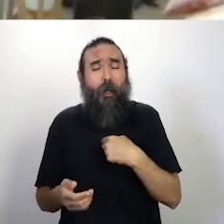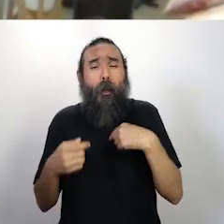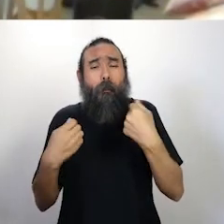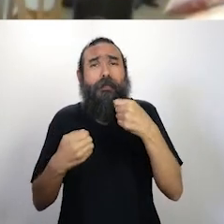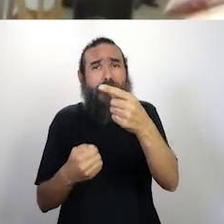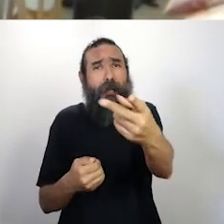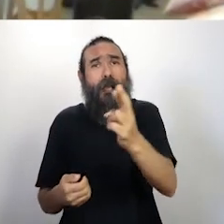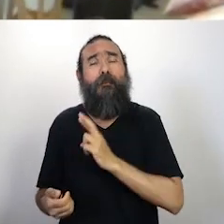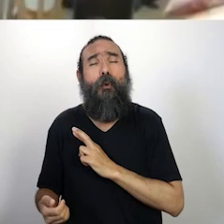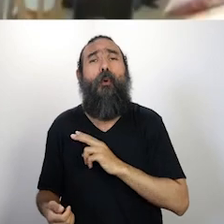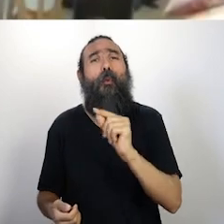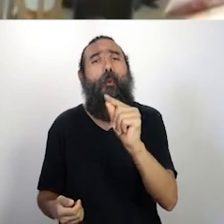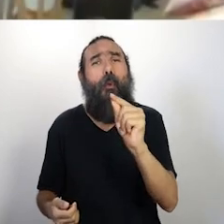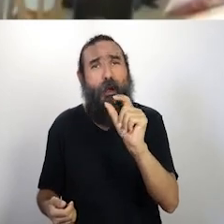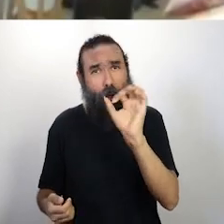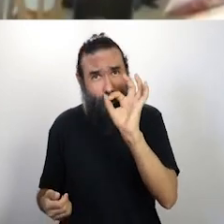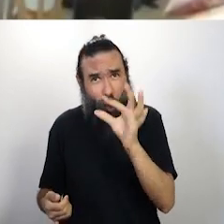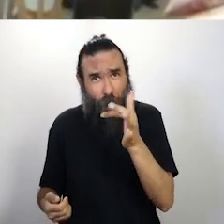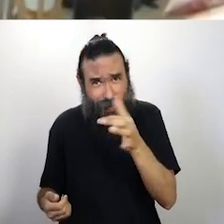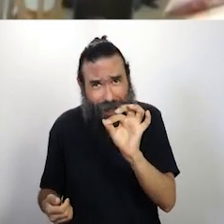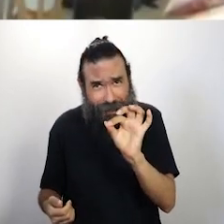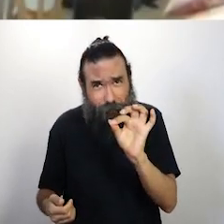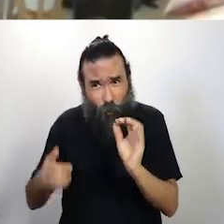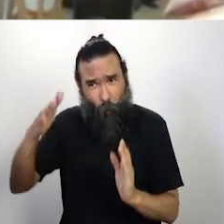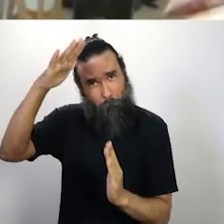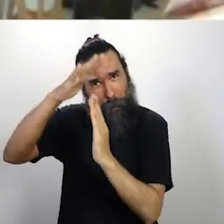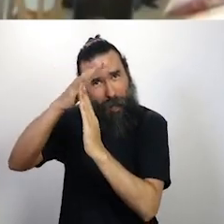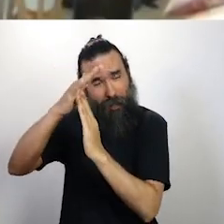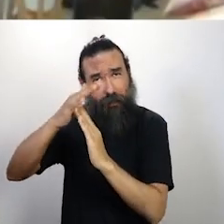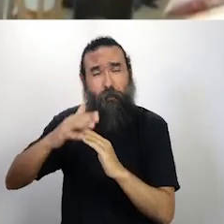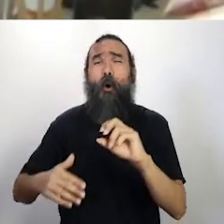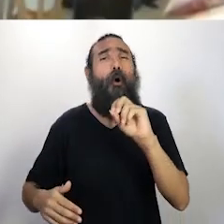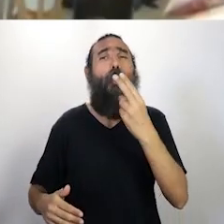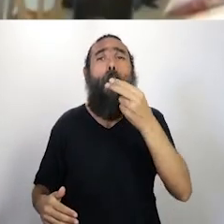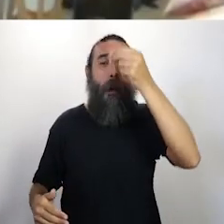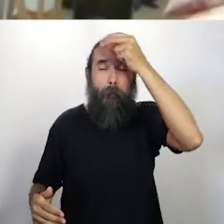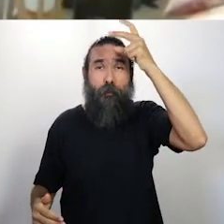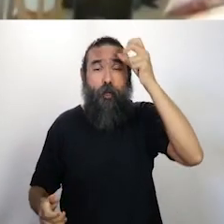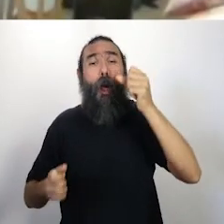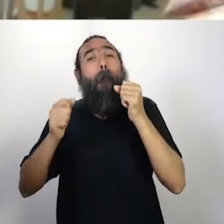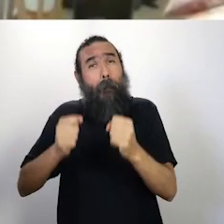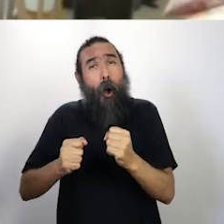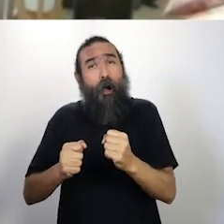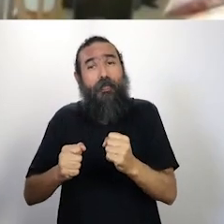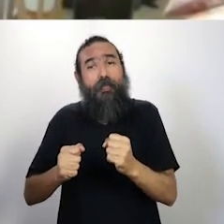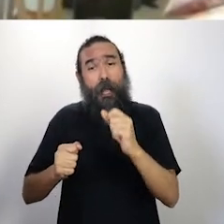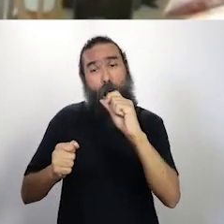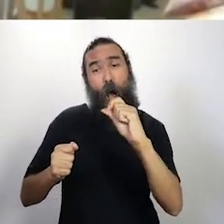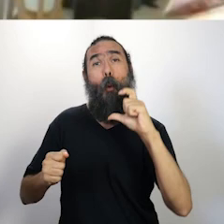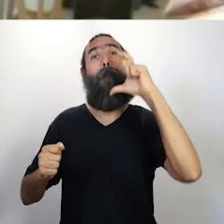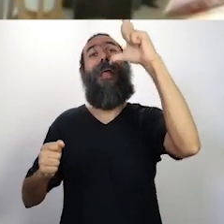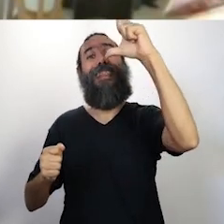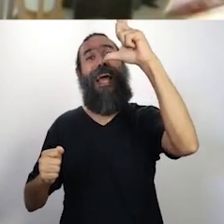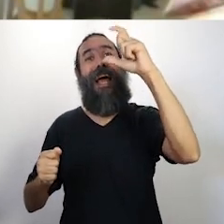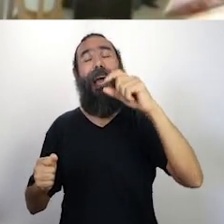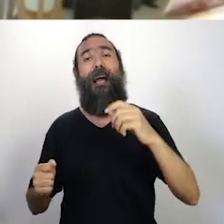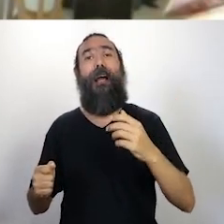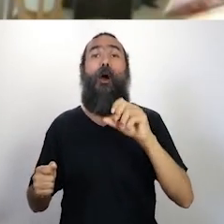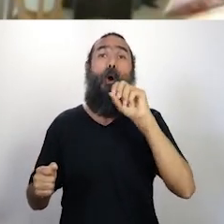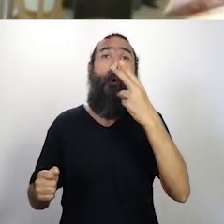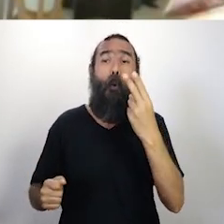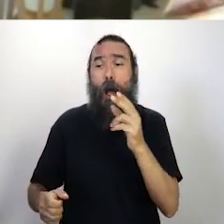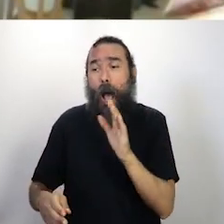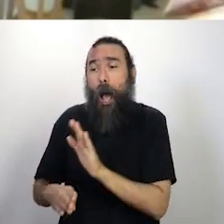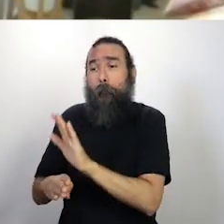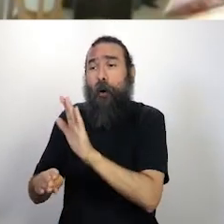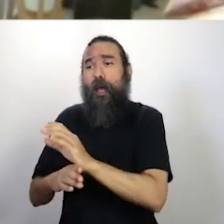esse dinheiro chegar no município o município pode realmente abrir e dizer não nós vamos acudir aqui sei lá 50 pontos de cultura ou 50